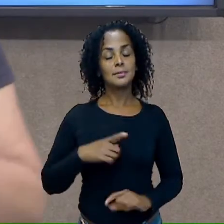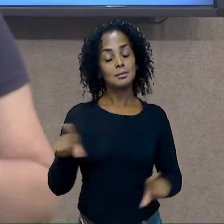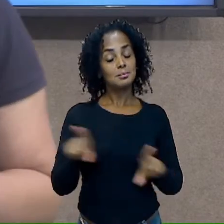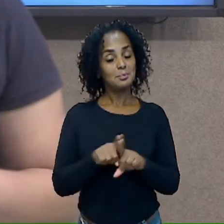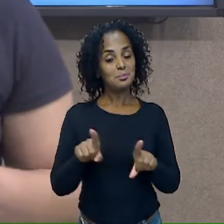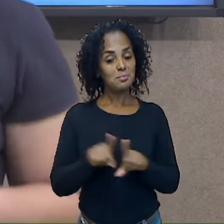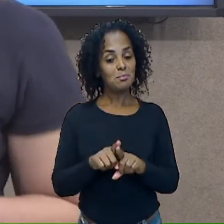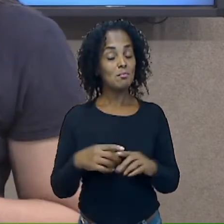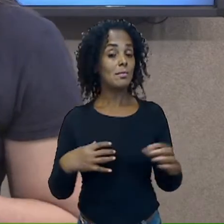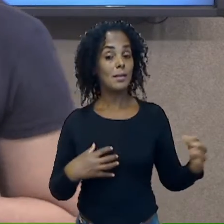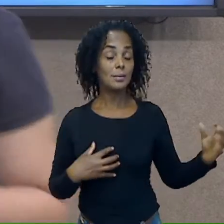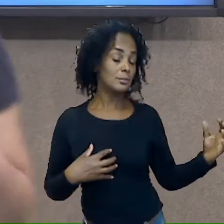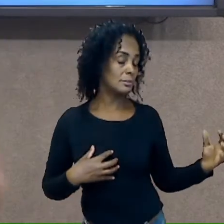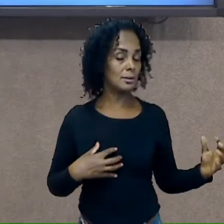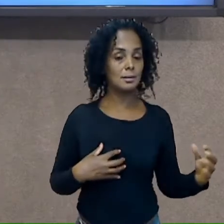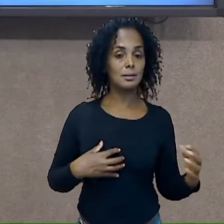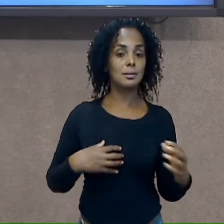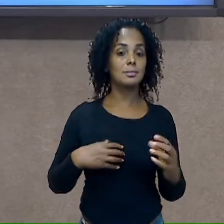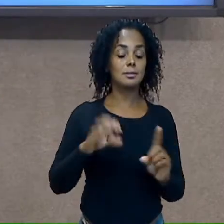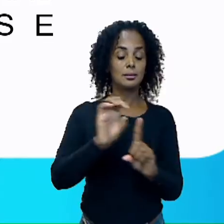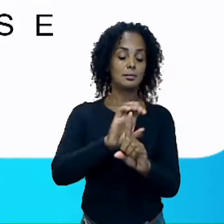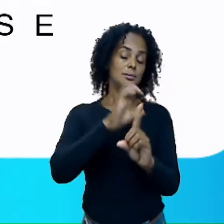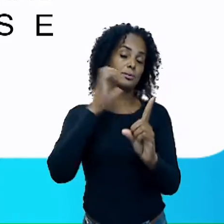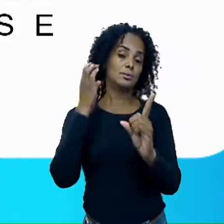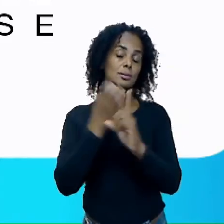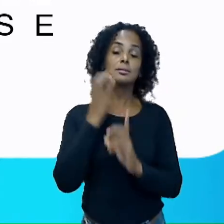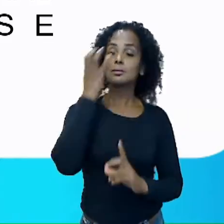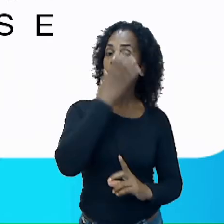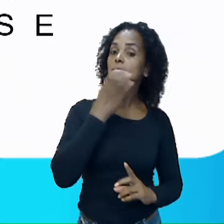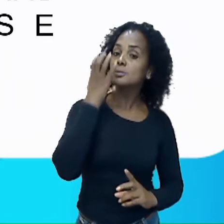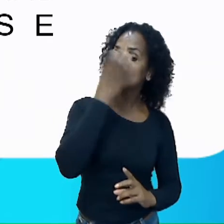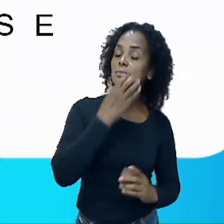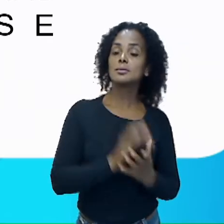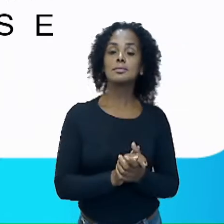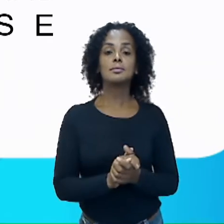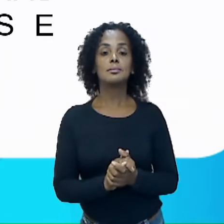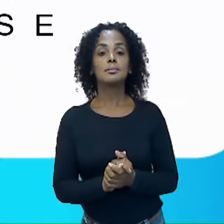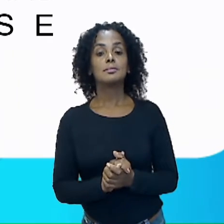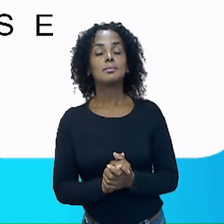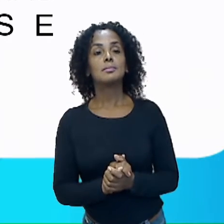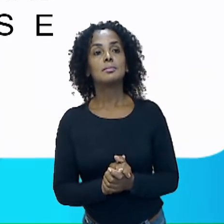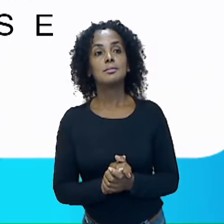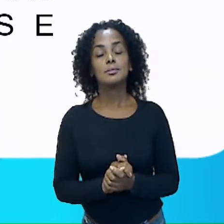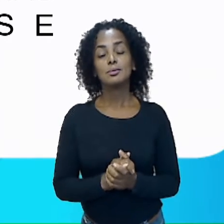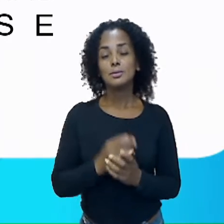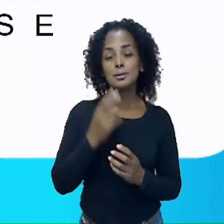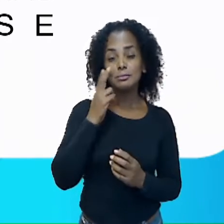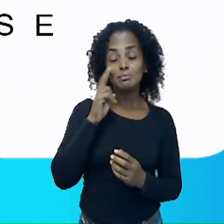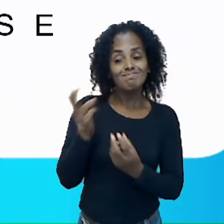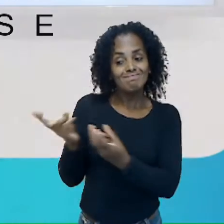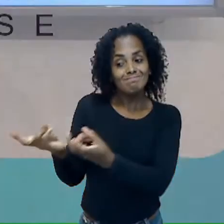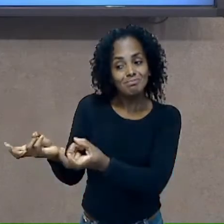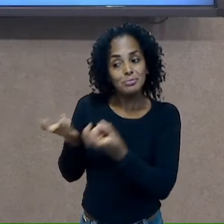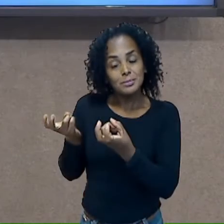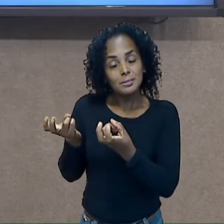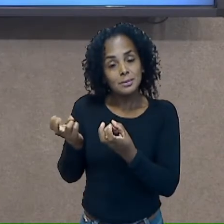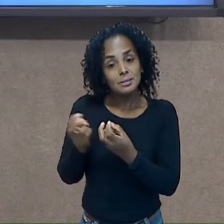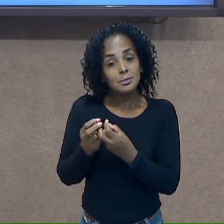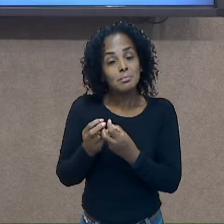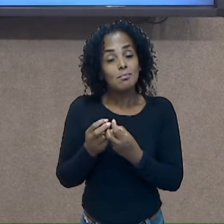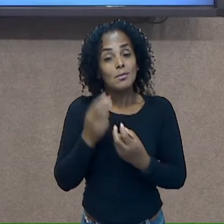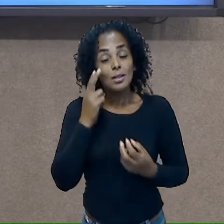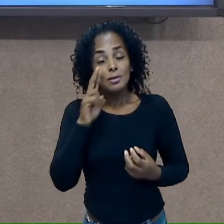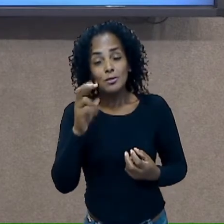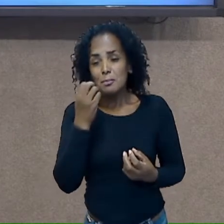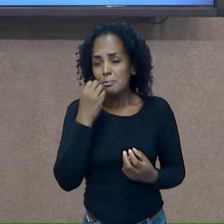Tem também as danças, os rituais, as músicas. Então, vocês já puderam observar, ver bem que a